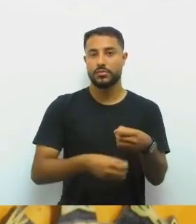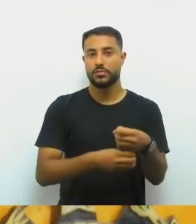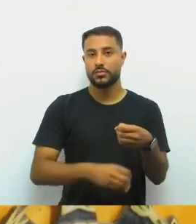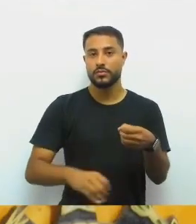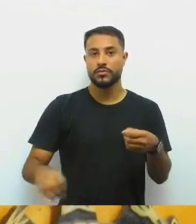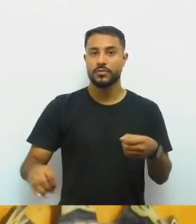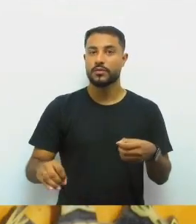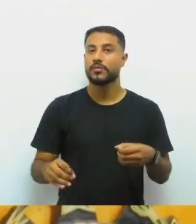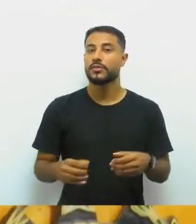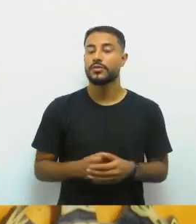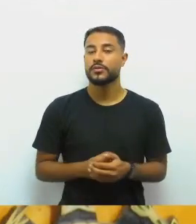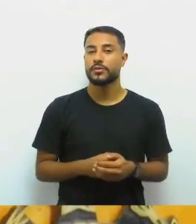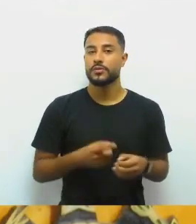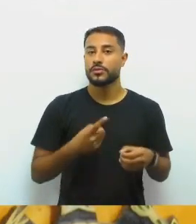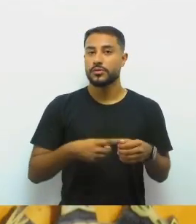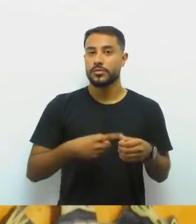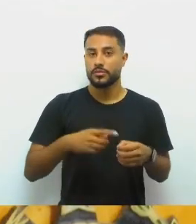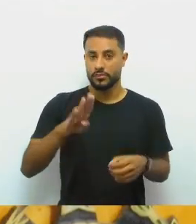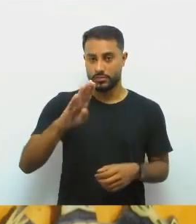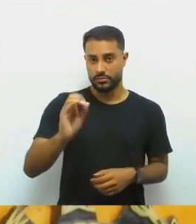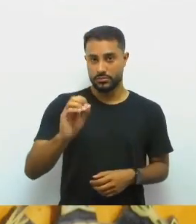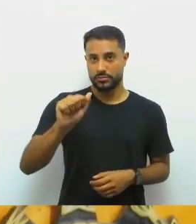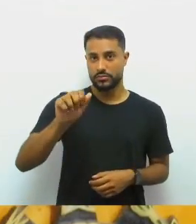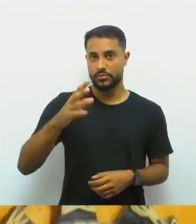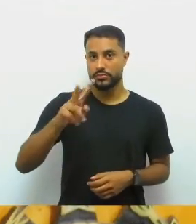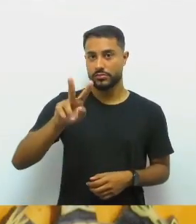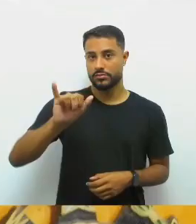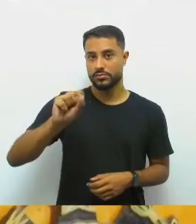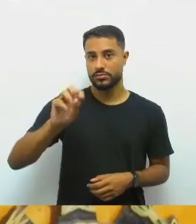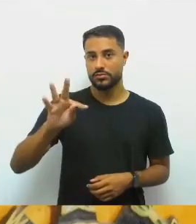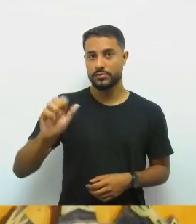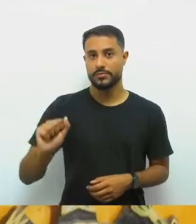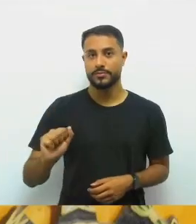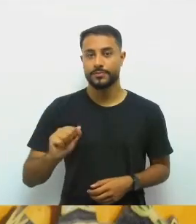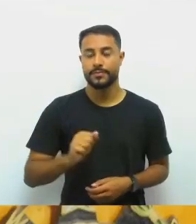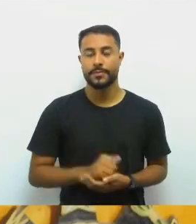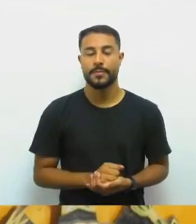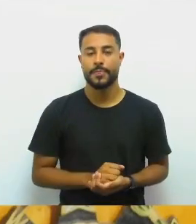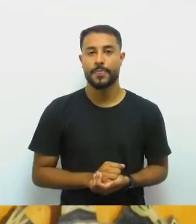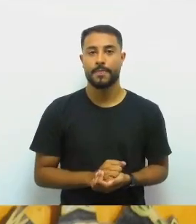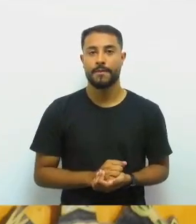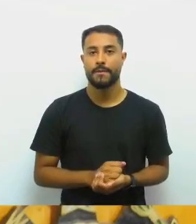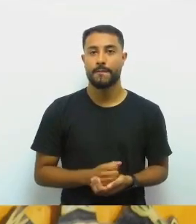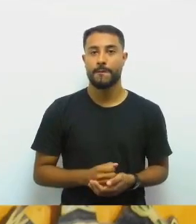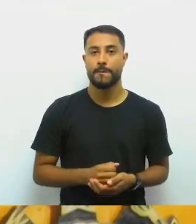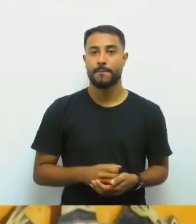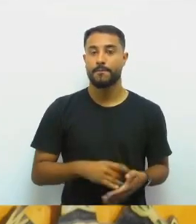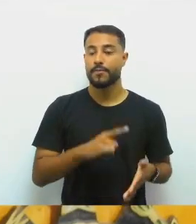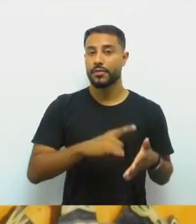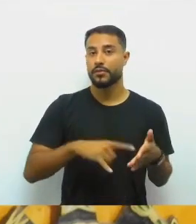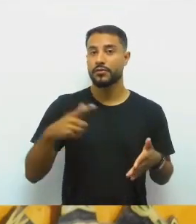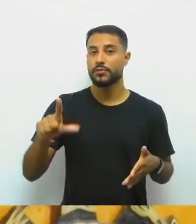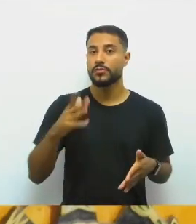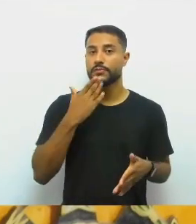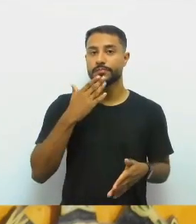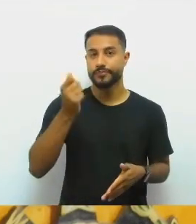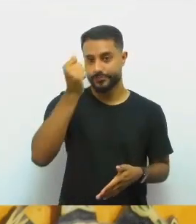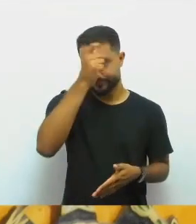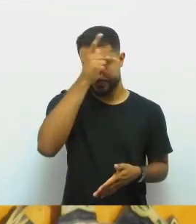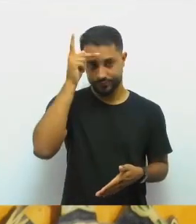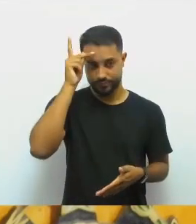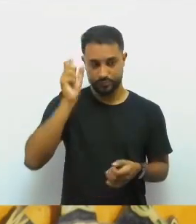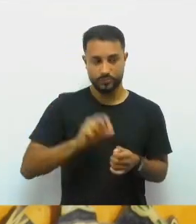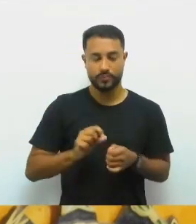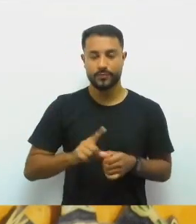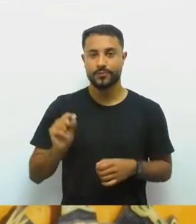Manuel Lúcio, no bairro Boa Vista. Indicação 4120, indicando ao prefeito municipal a instalação de um